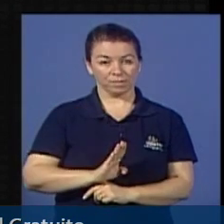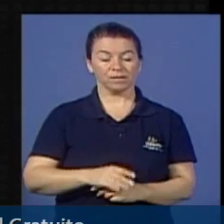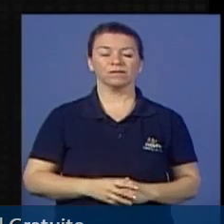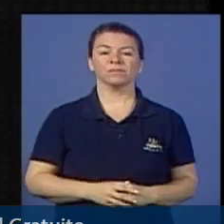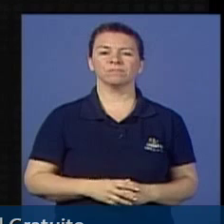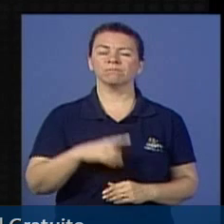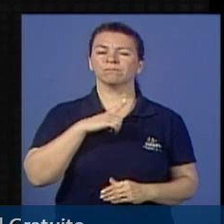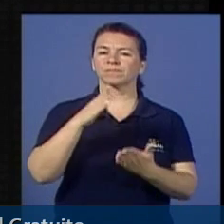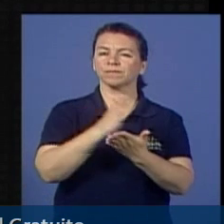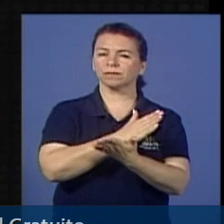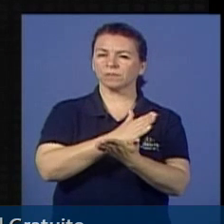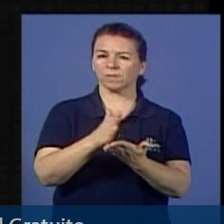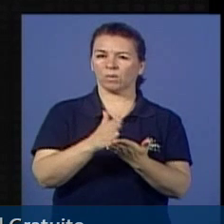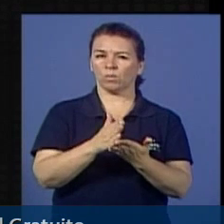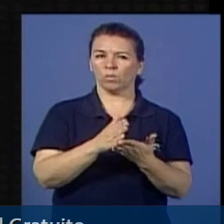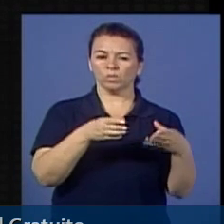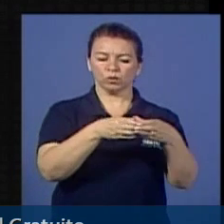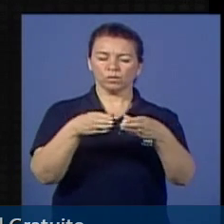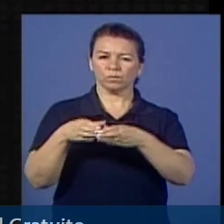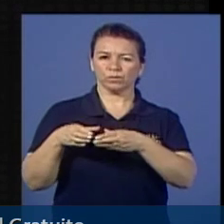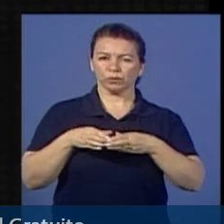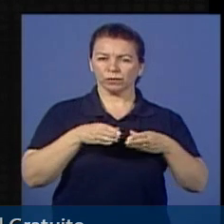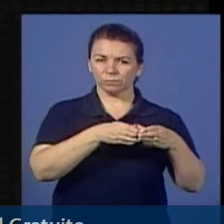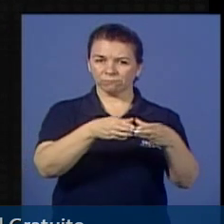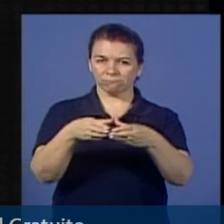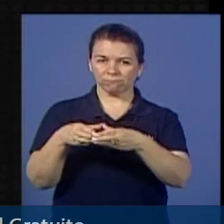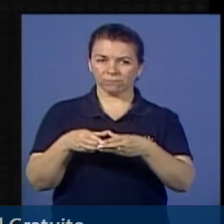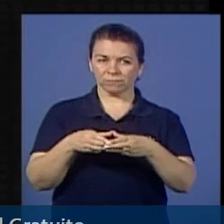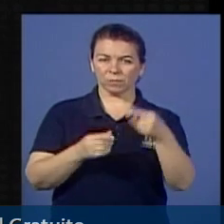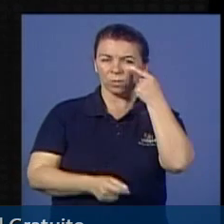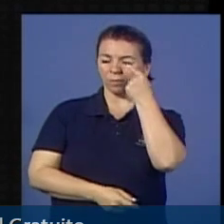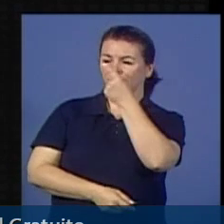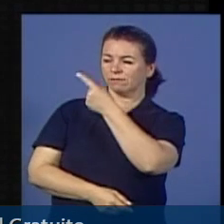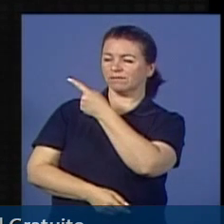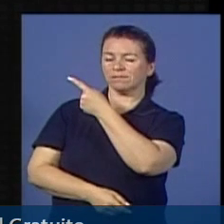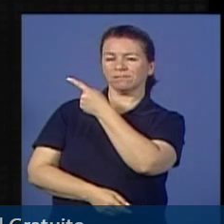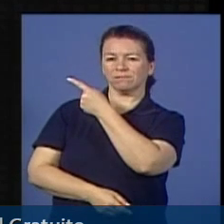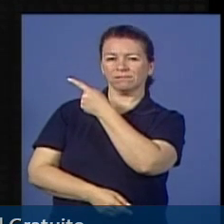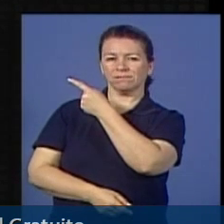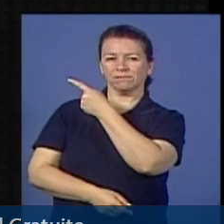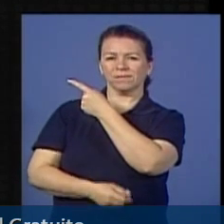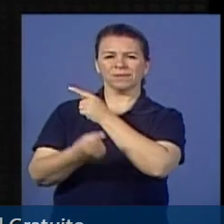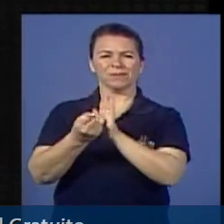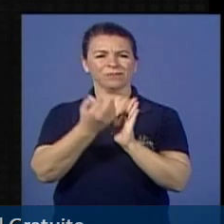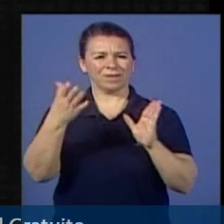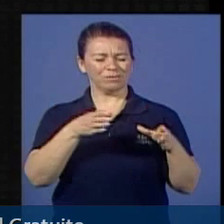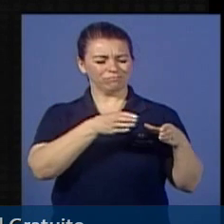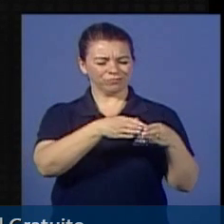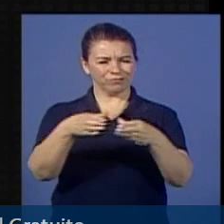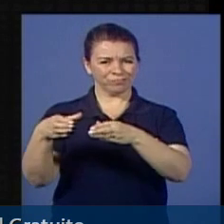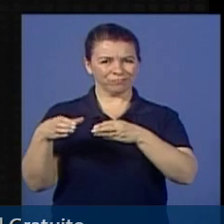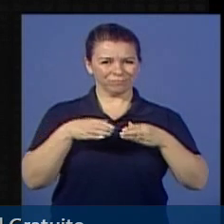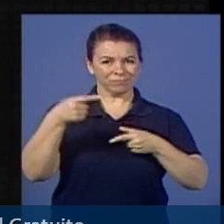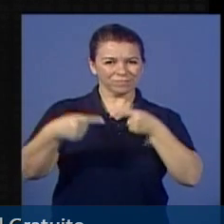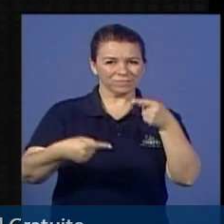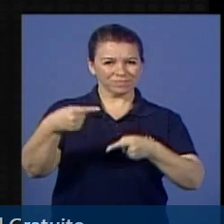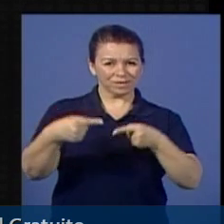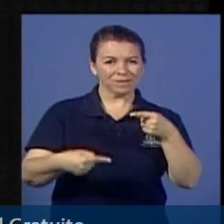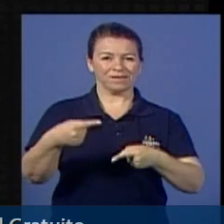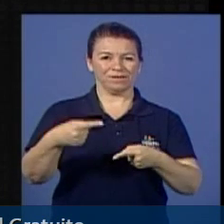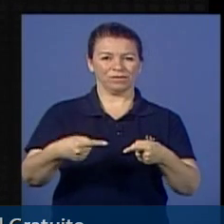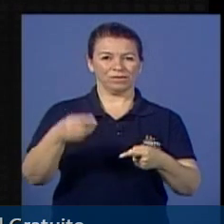alguns dos partidos que tivemos no Brasil. PSD, PTB, UDN, PSP, e aí vai o